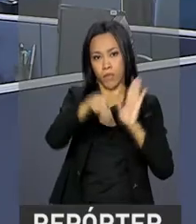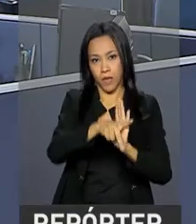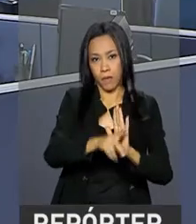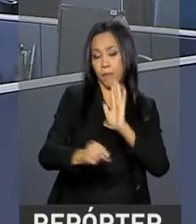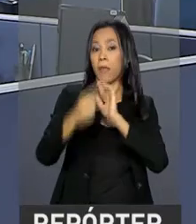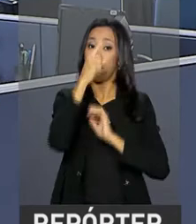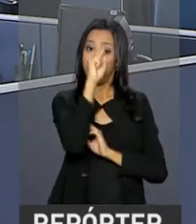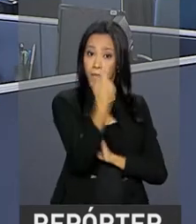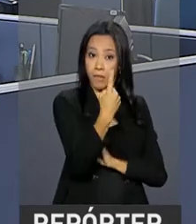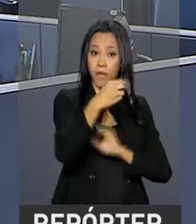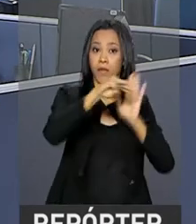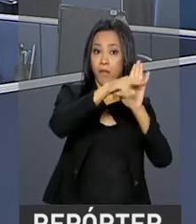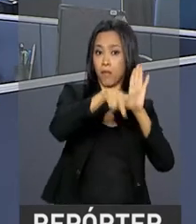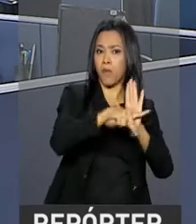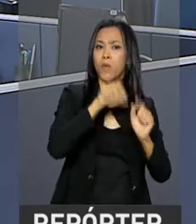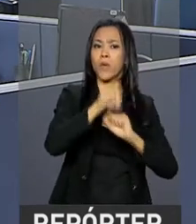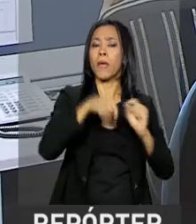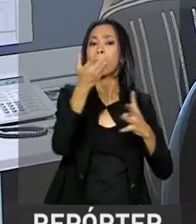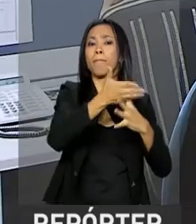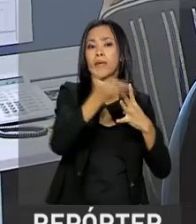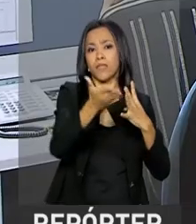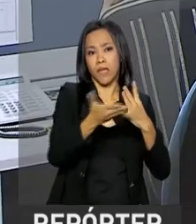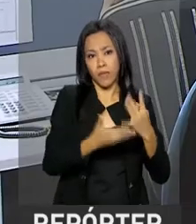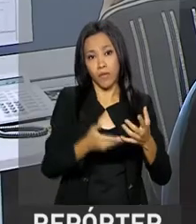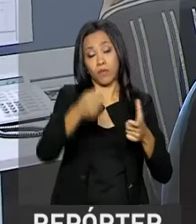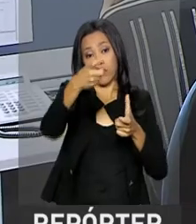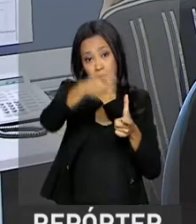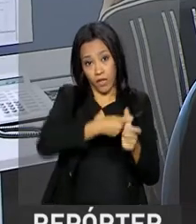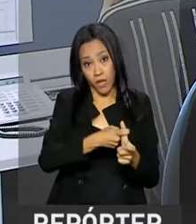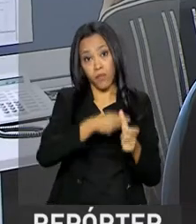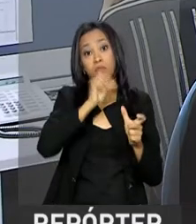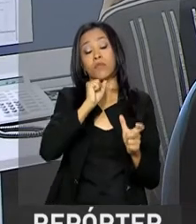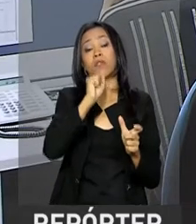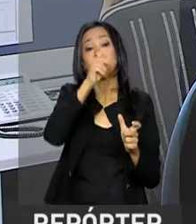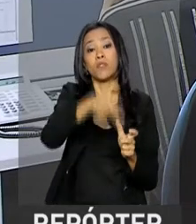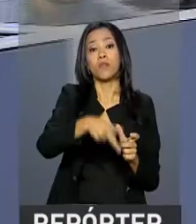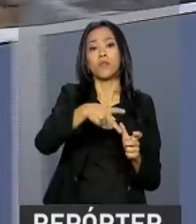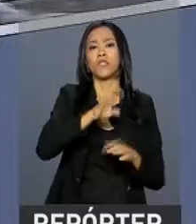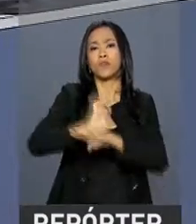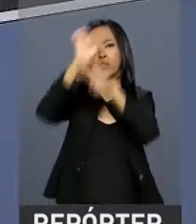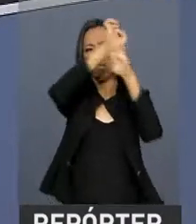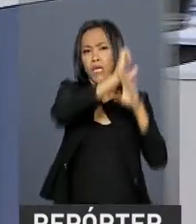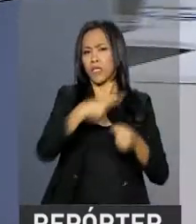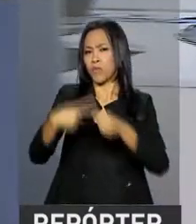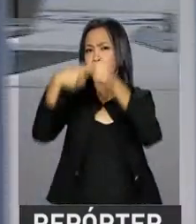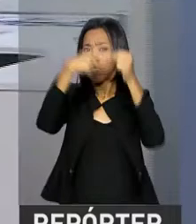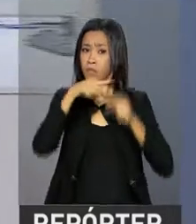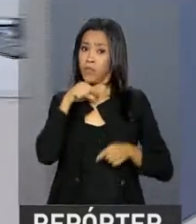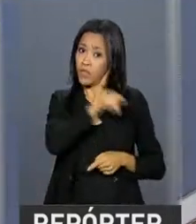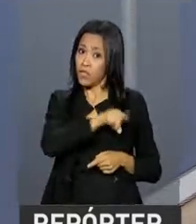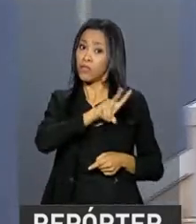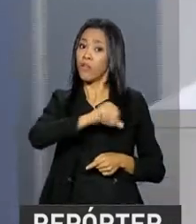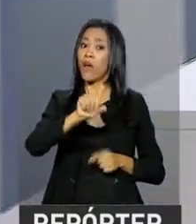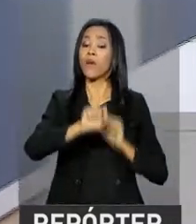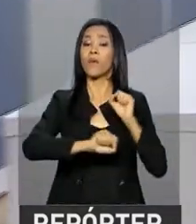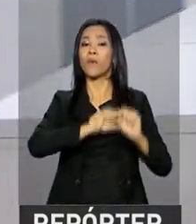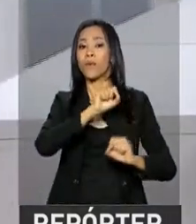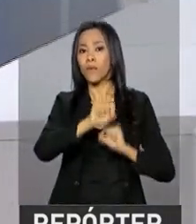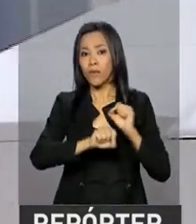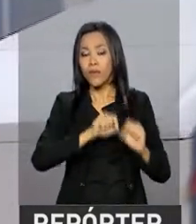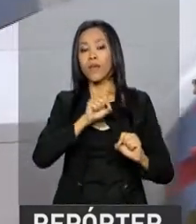primeira possibilita o parcelamento de débitos previdenciários de estados e municípios o que vai permitir que eles tenham uma